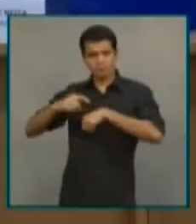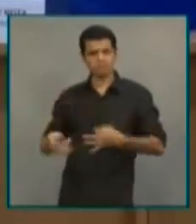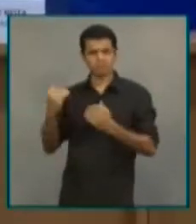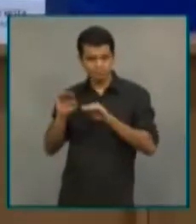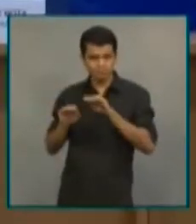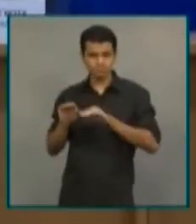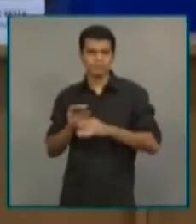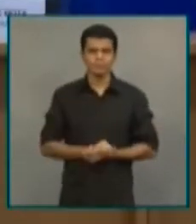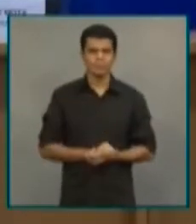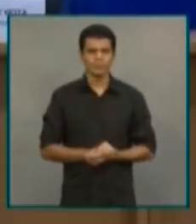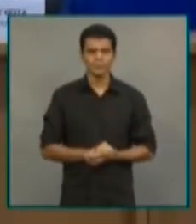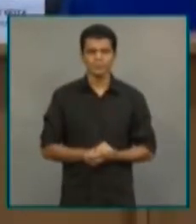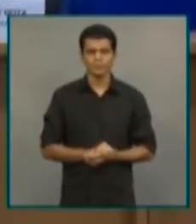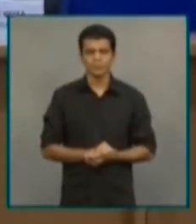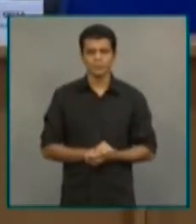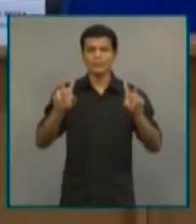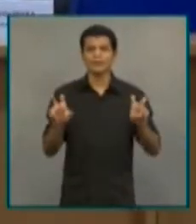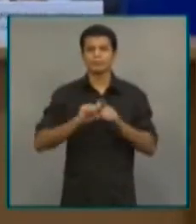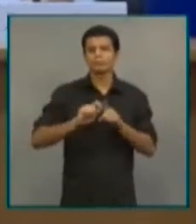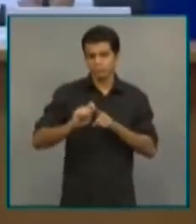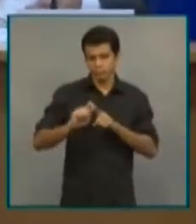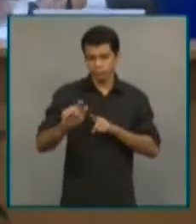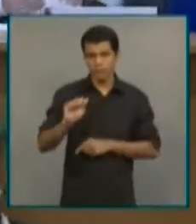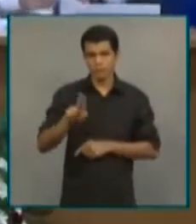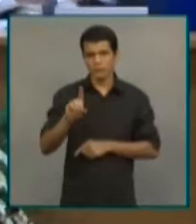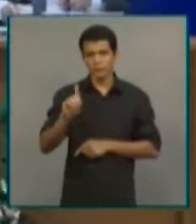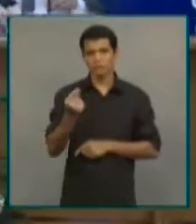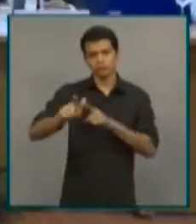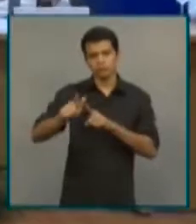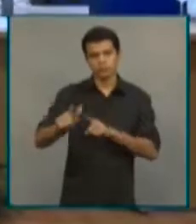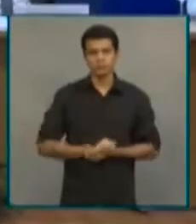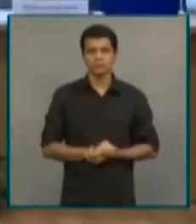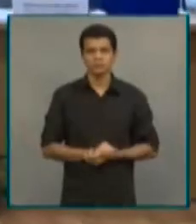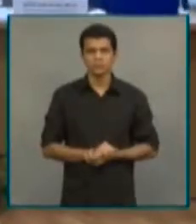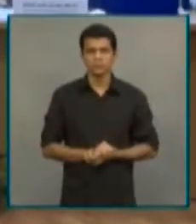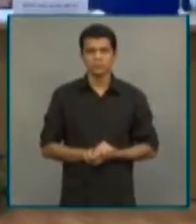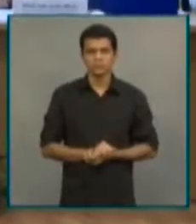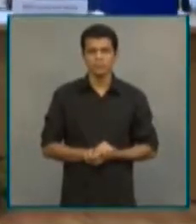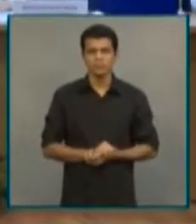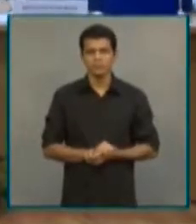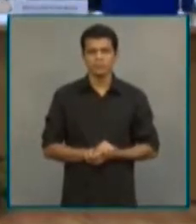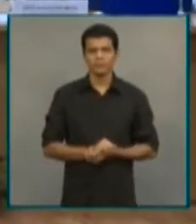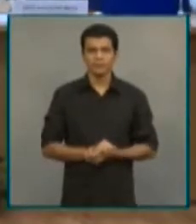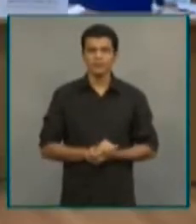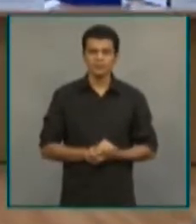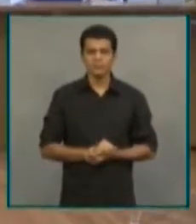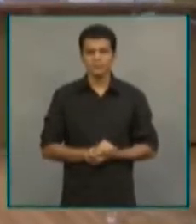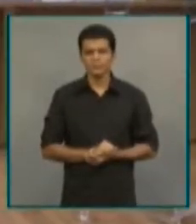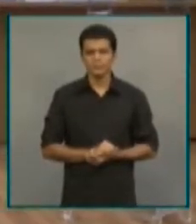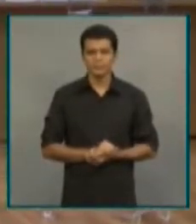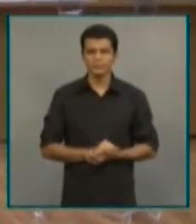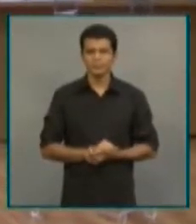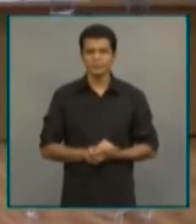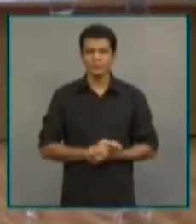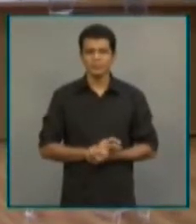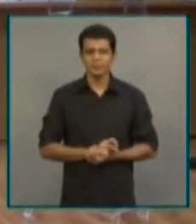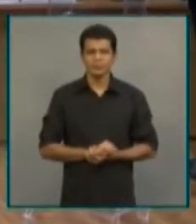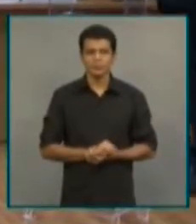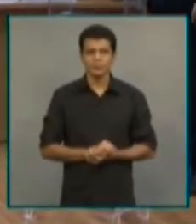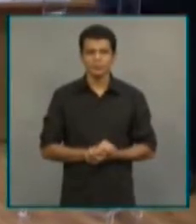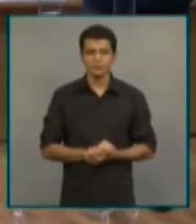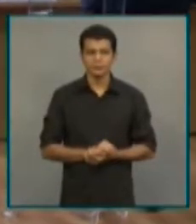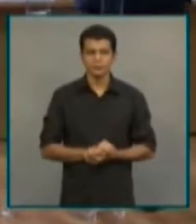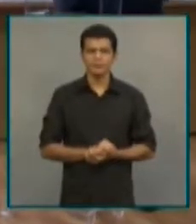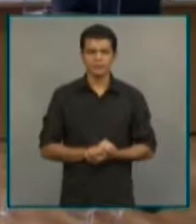Iniciando o segundo bloco, sortearemos o primeiro candidato da primeira rodada de perguntas. Em